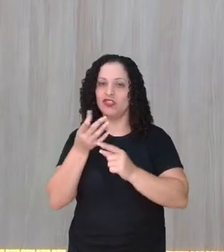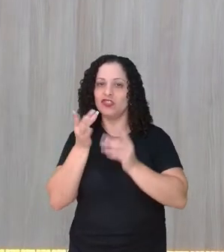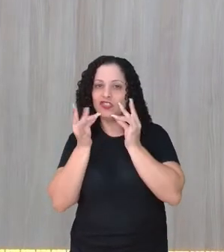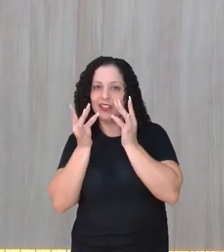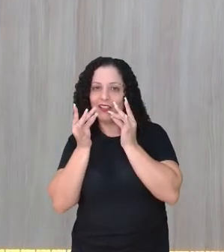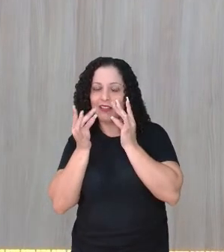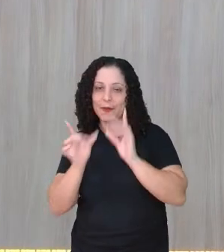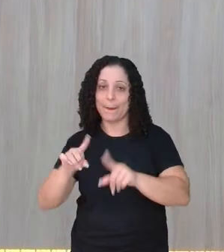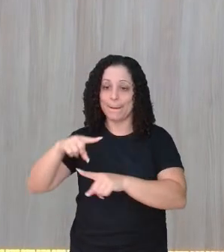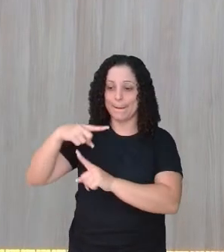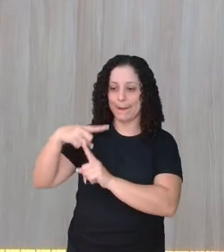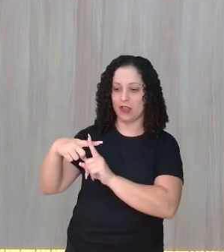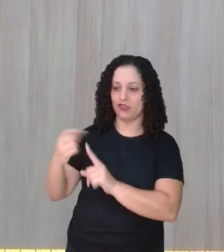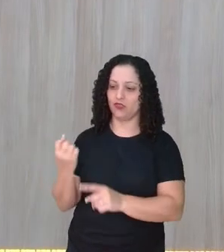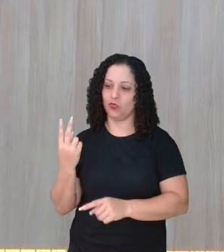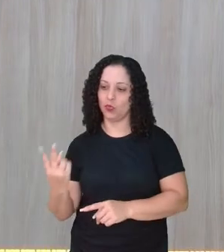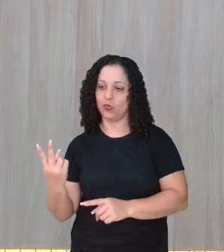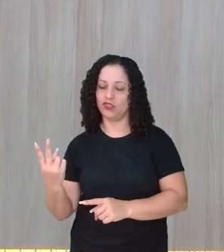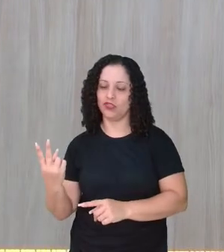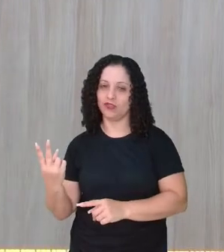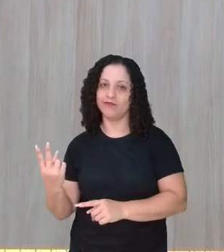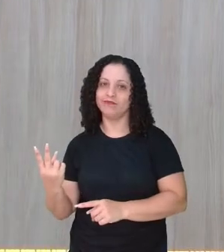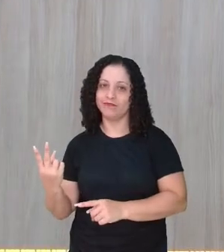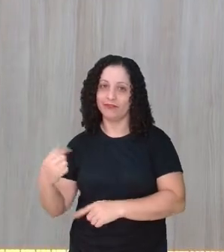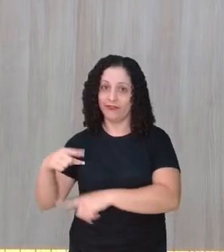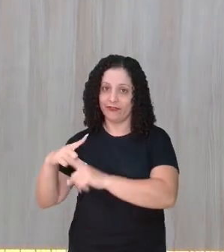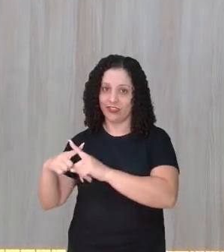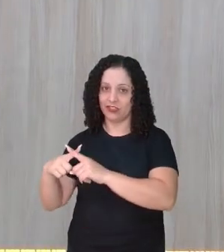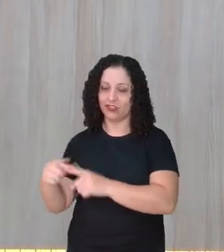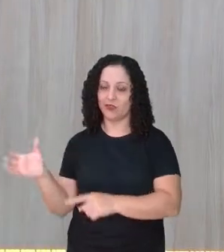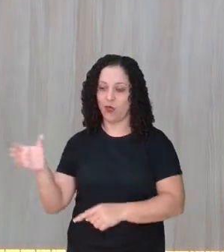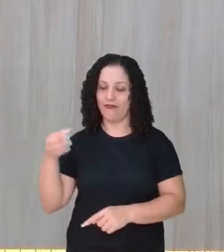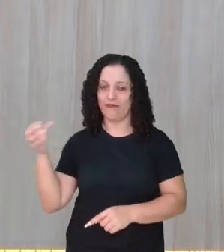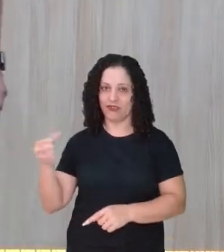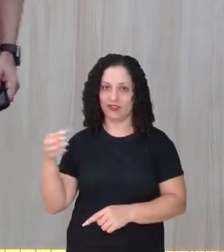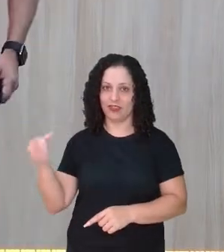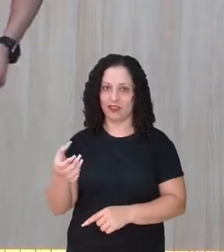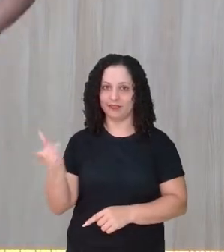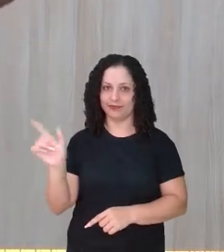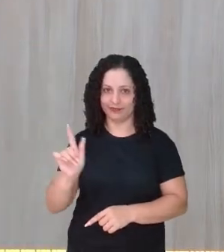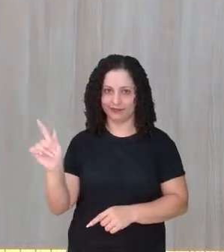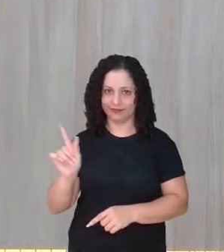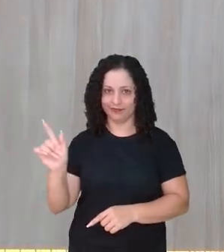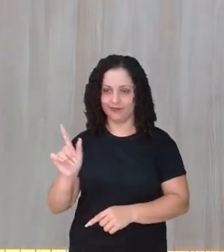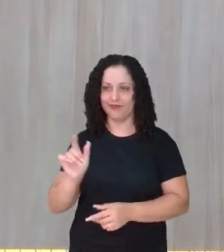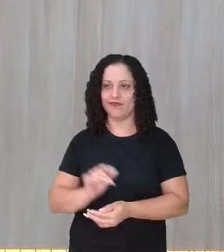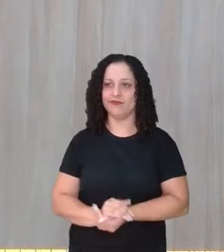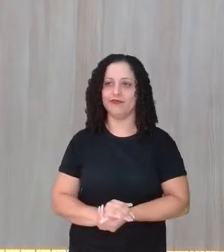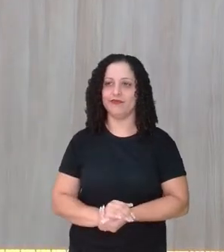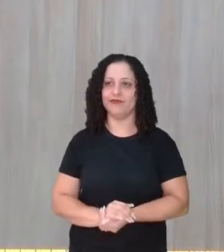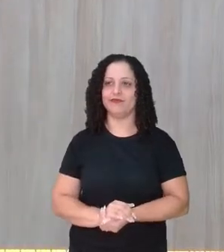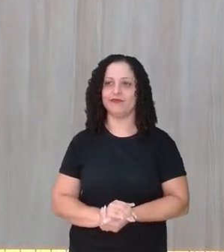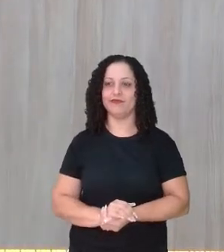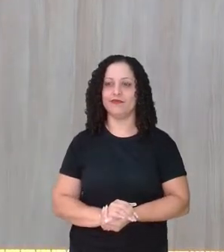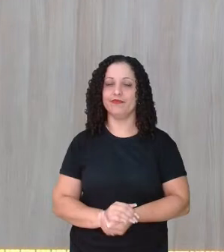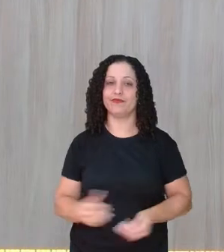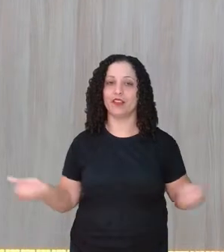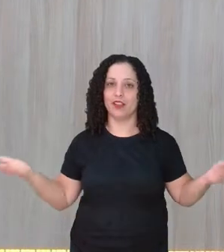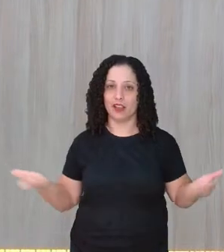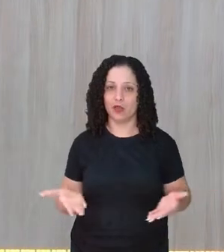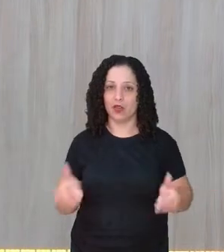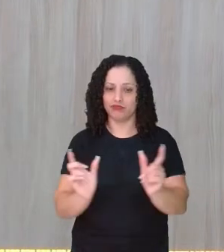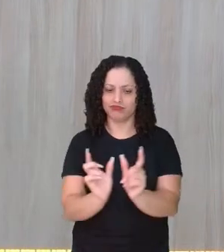chiclete, mais 2 vezes o valor do refrigerante, certo? Então, se eu pego essa expressão